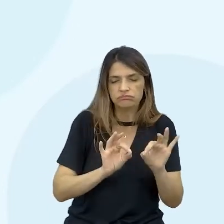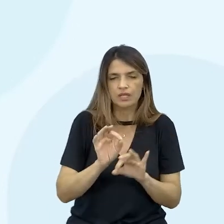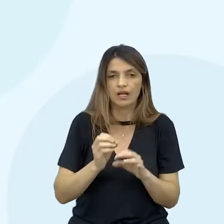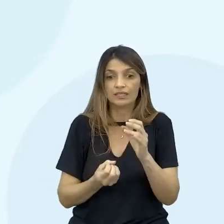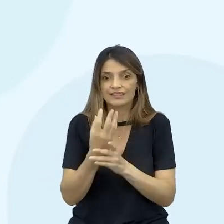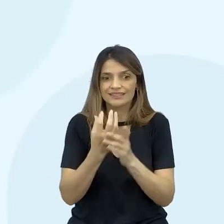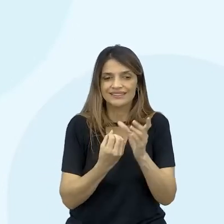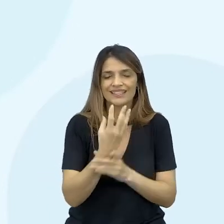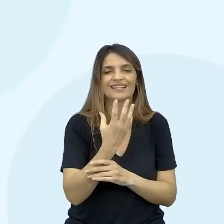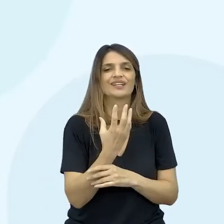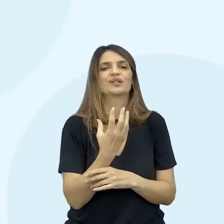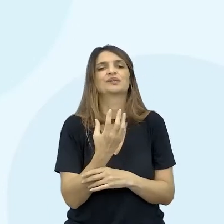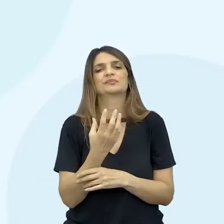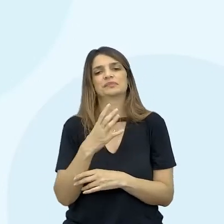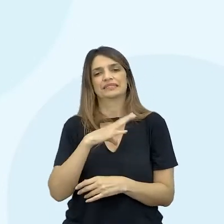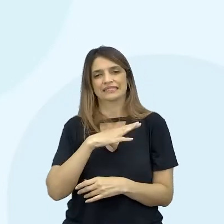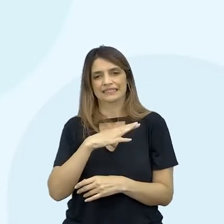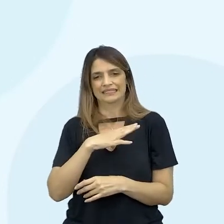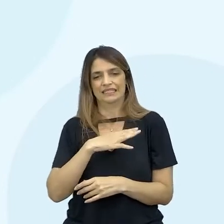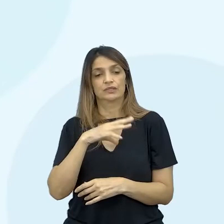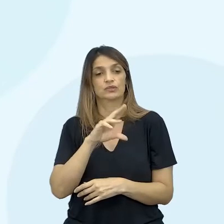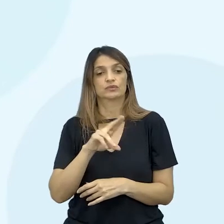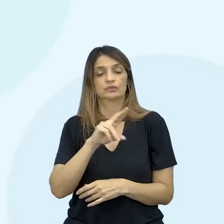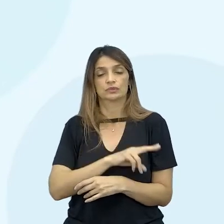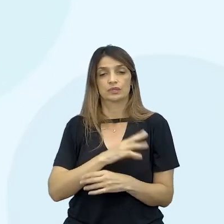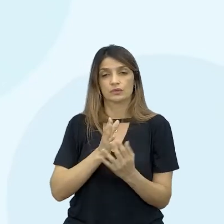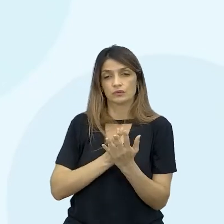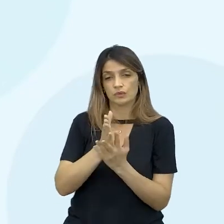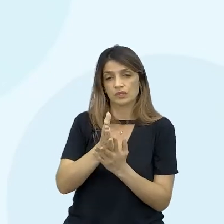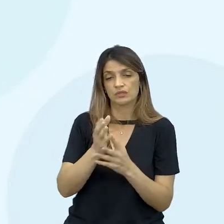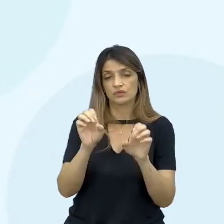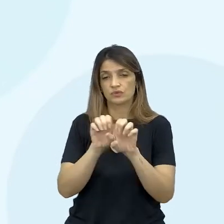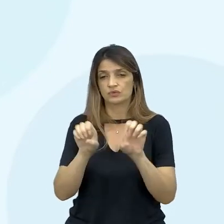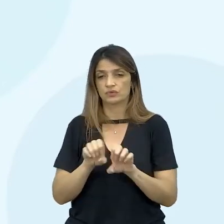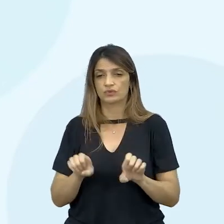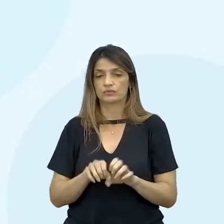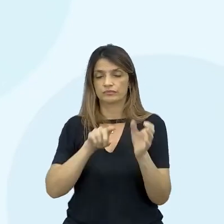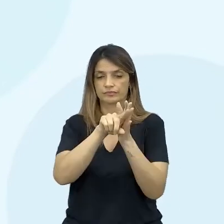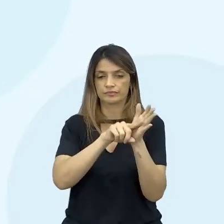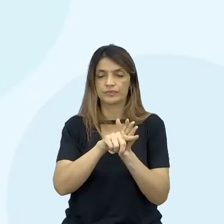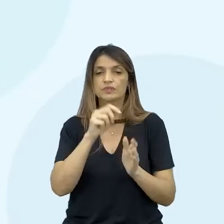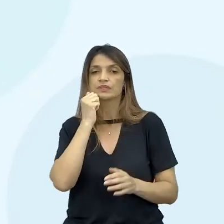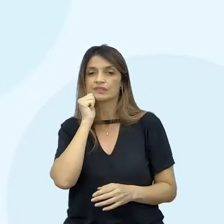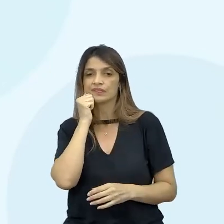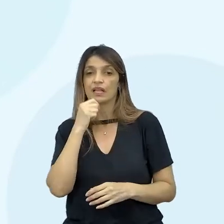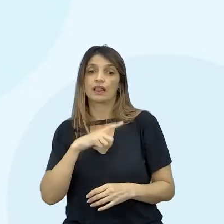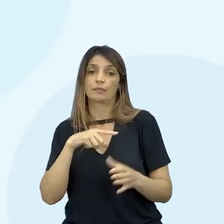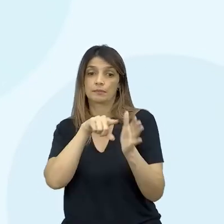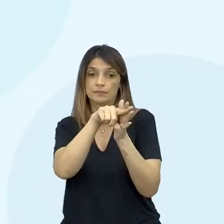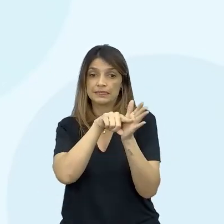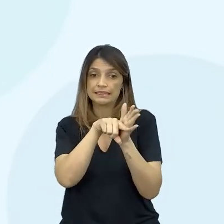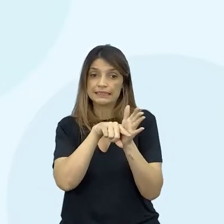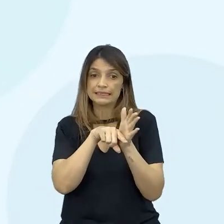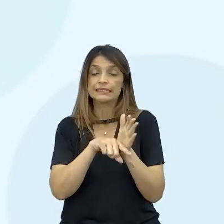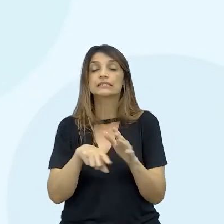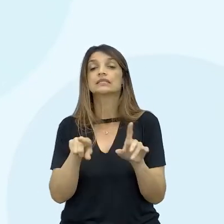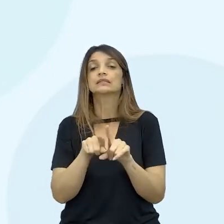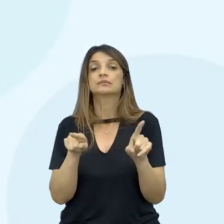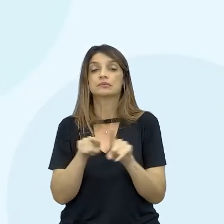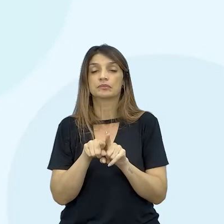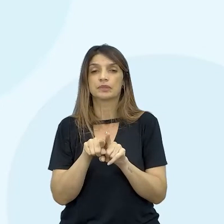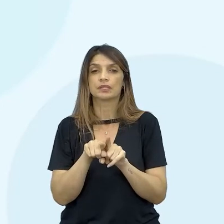aqui, utilizando o eixo estruturante, investigação científica, temos pesquisa e temos